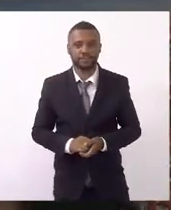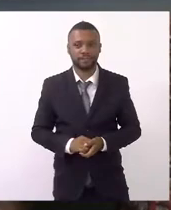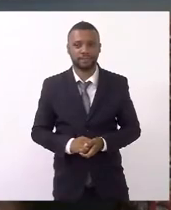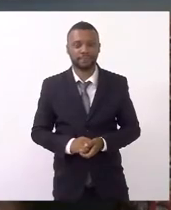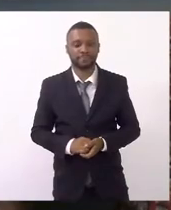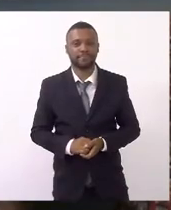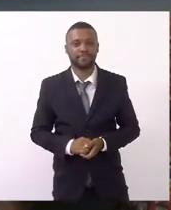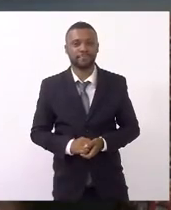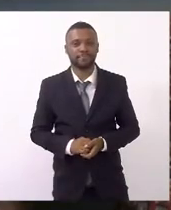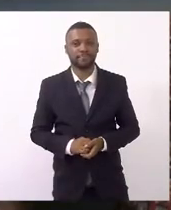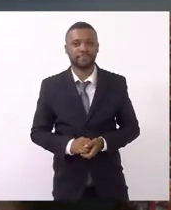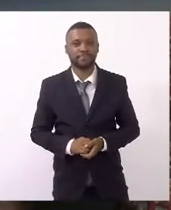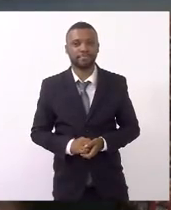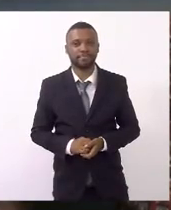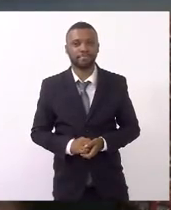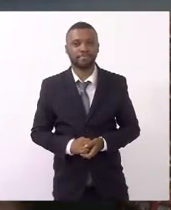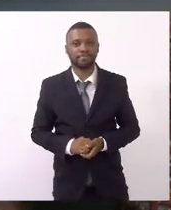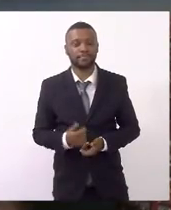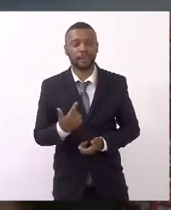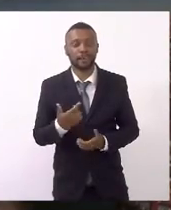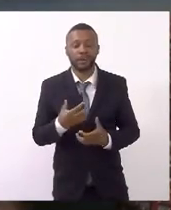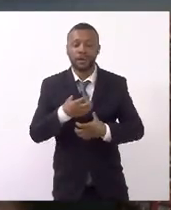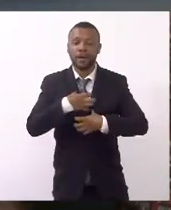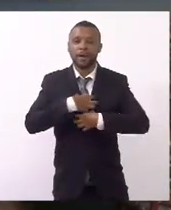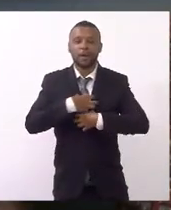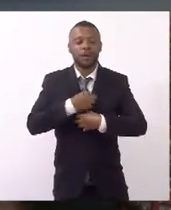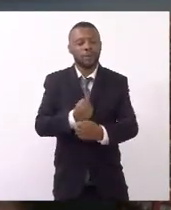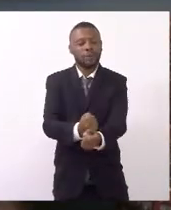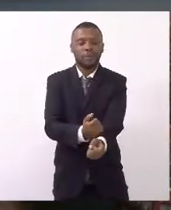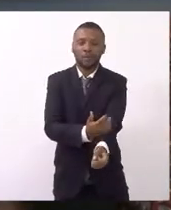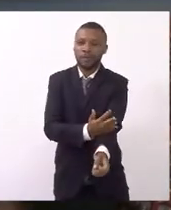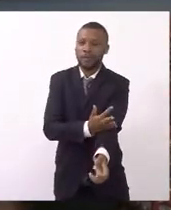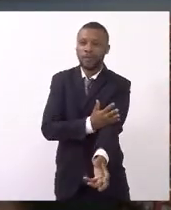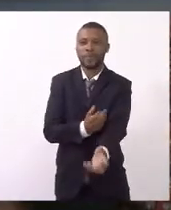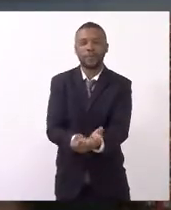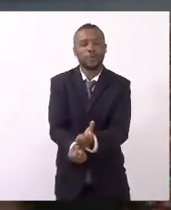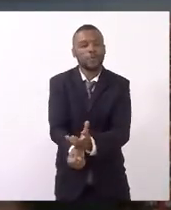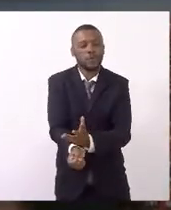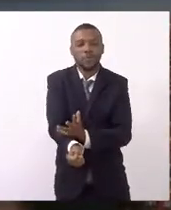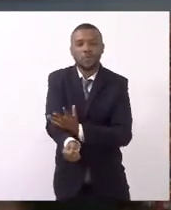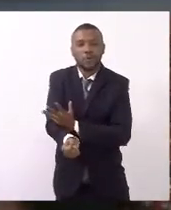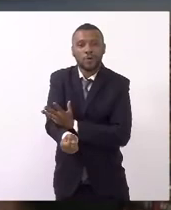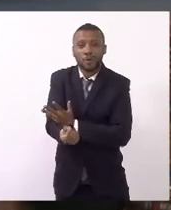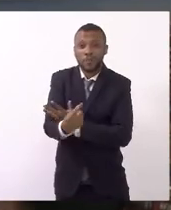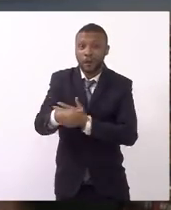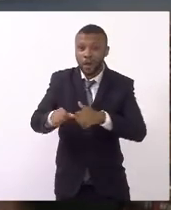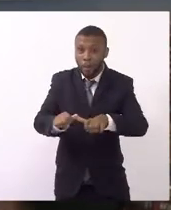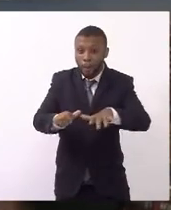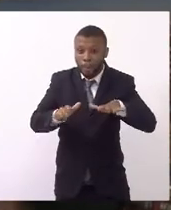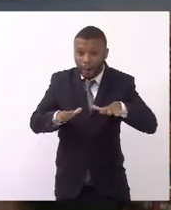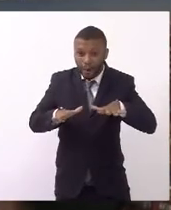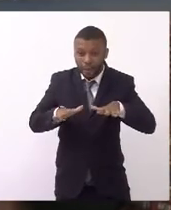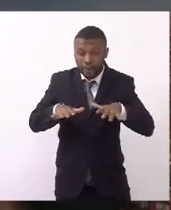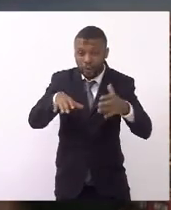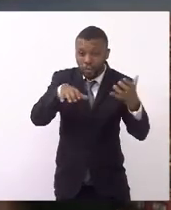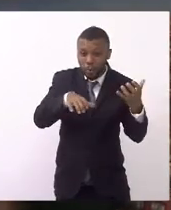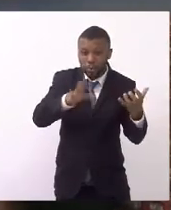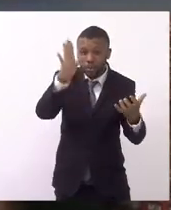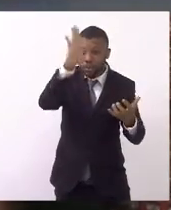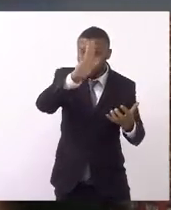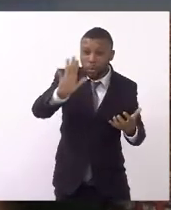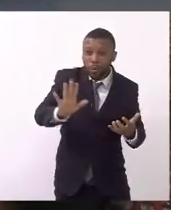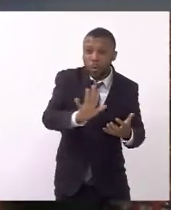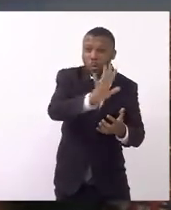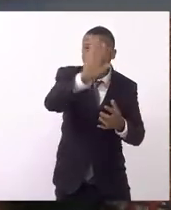e eu tô imensamente emocionada porque os parlamentos brasileiros são